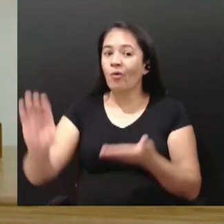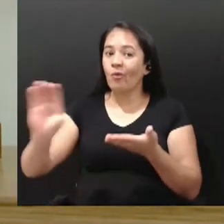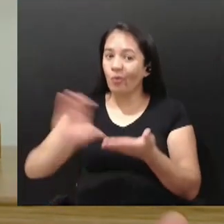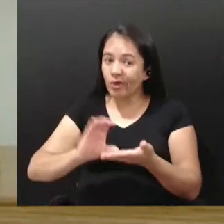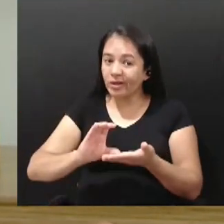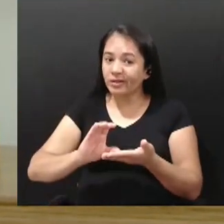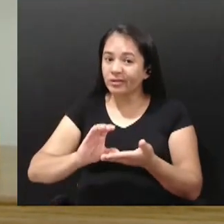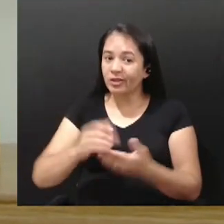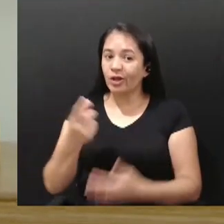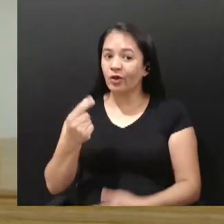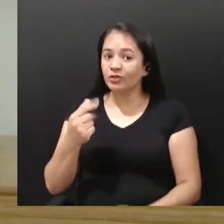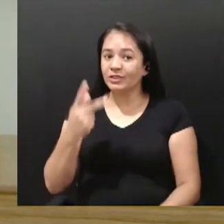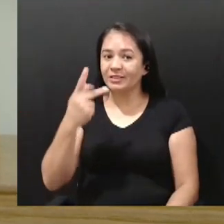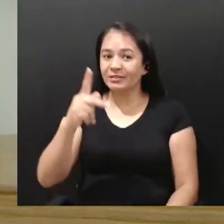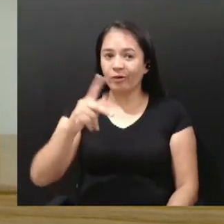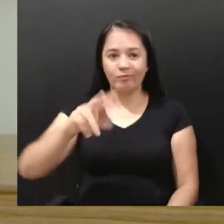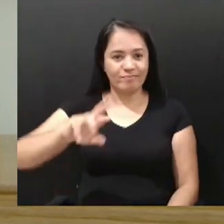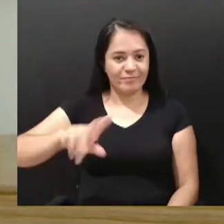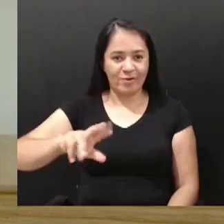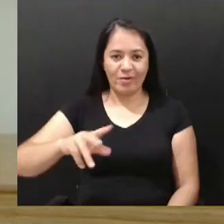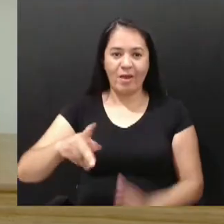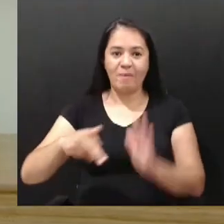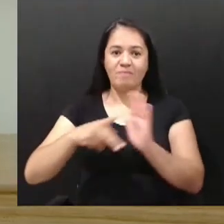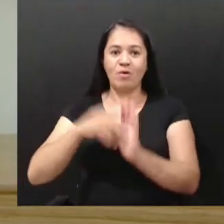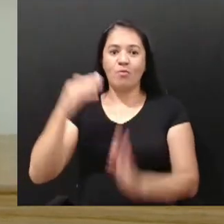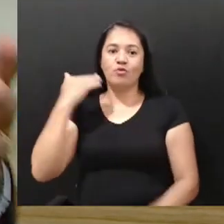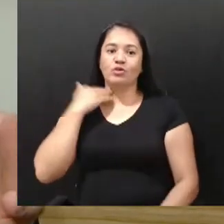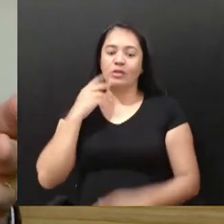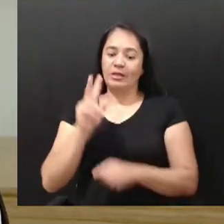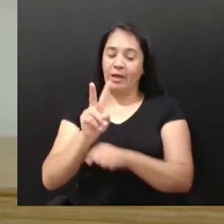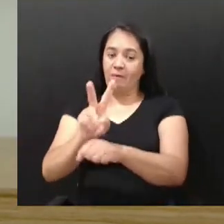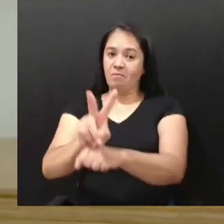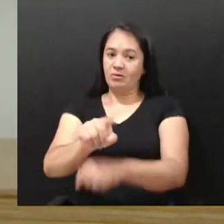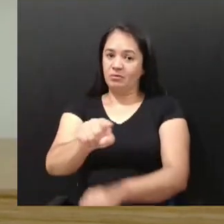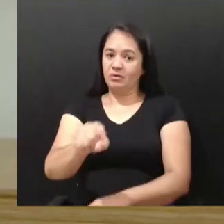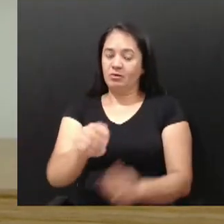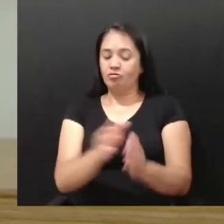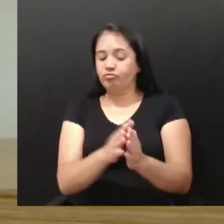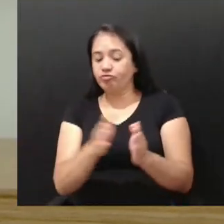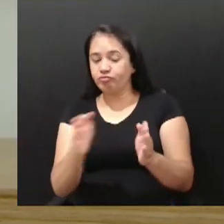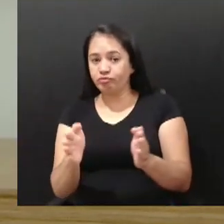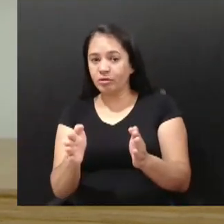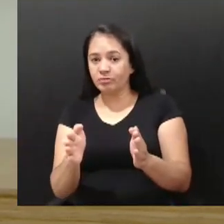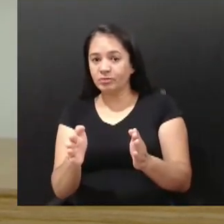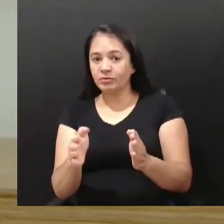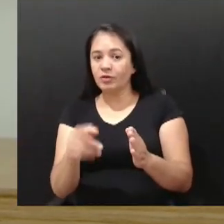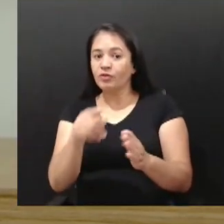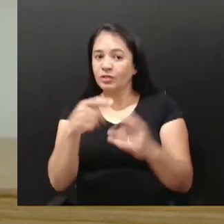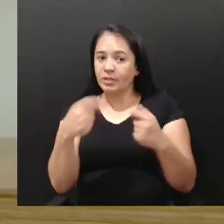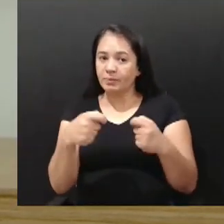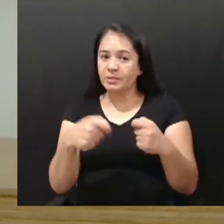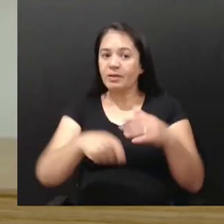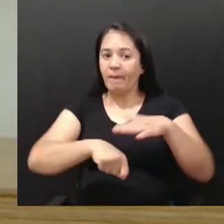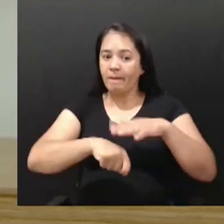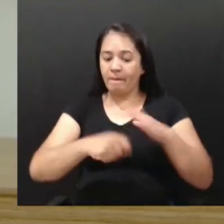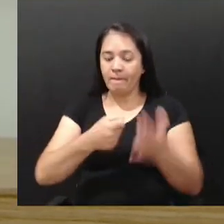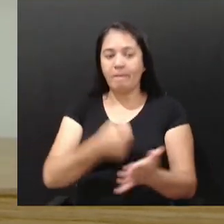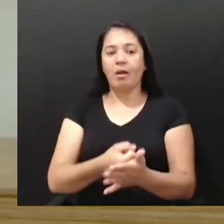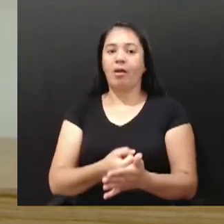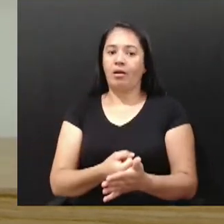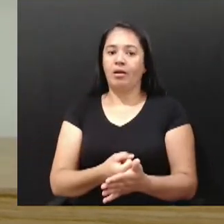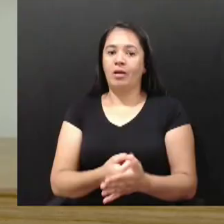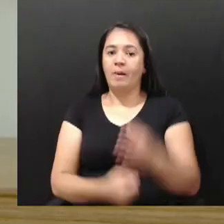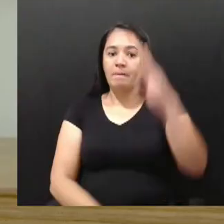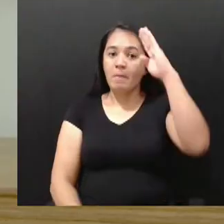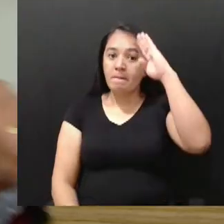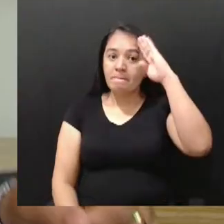não é seu, é um dinheiro do banco que o banco está te emprestando durante um período de tempo para que você faça o pagamento de alguma coisa, principalmente